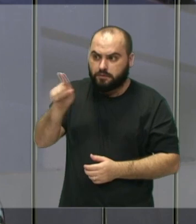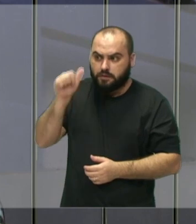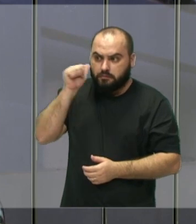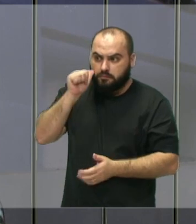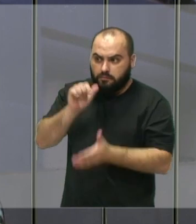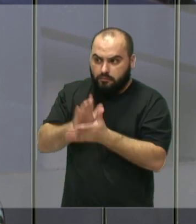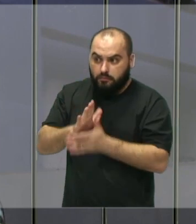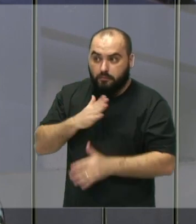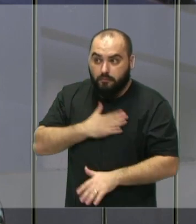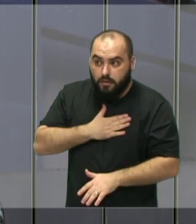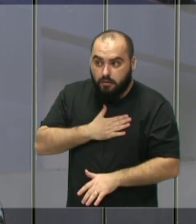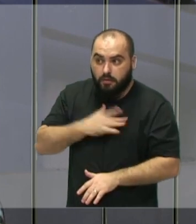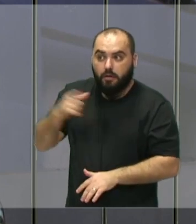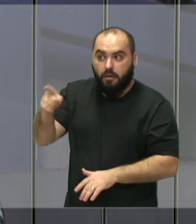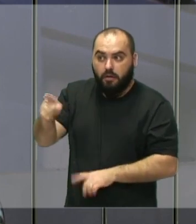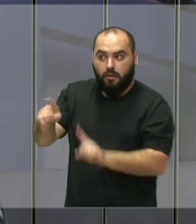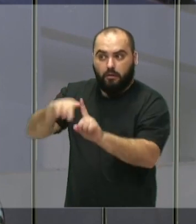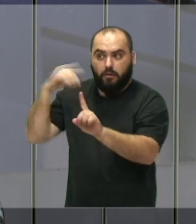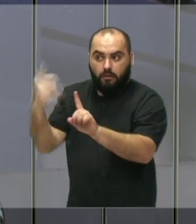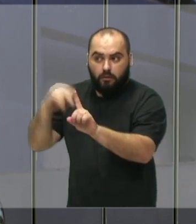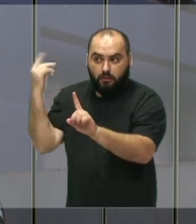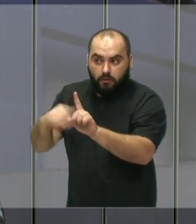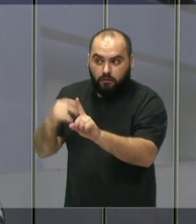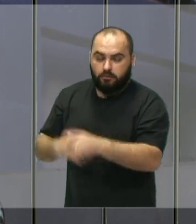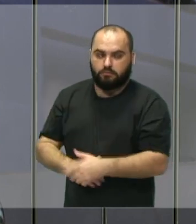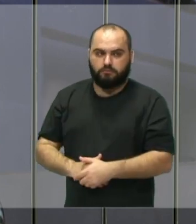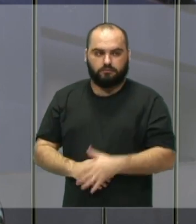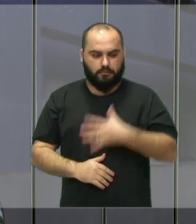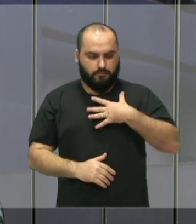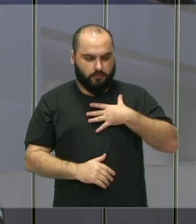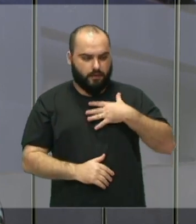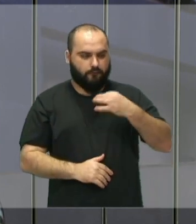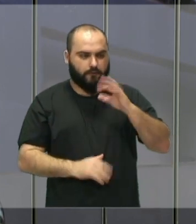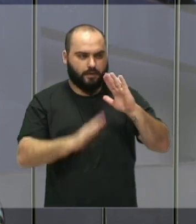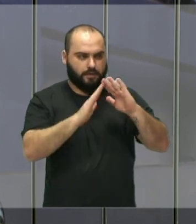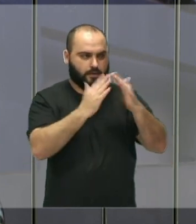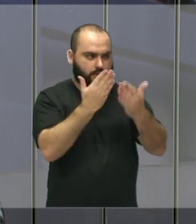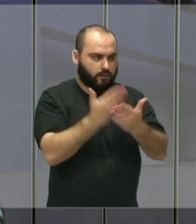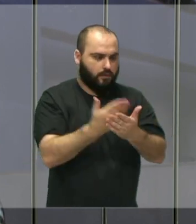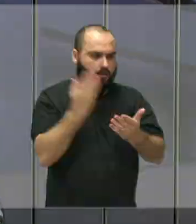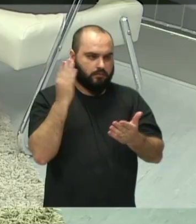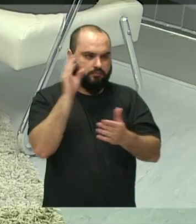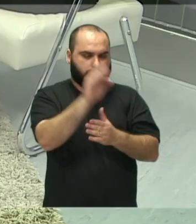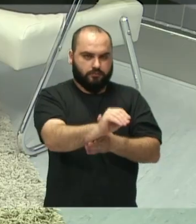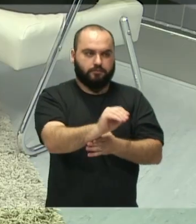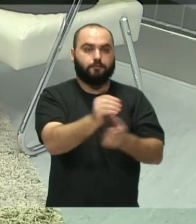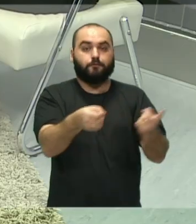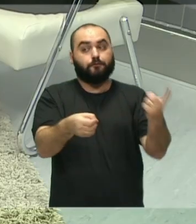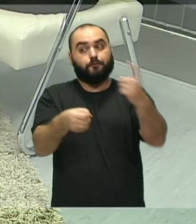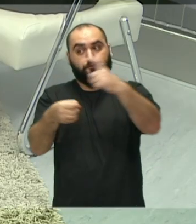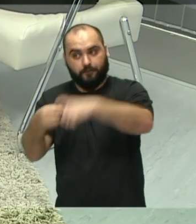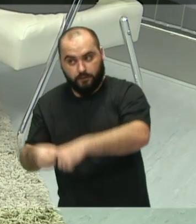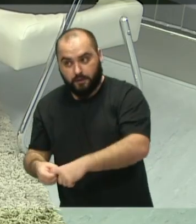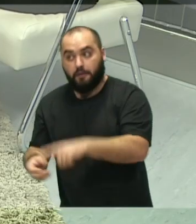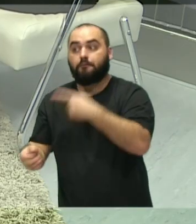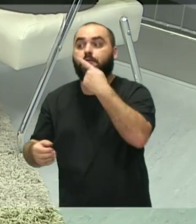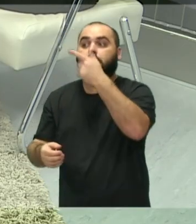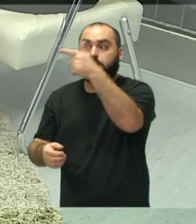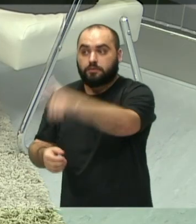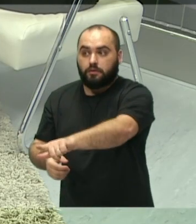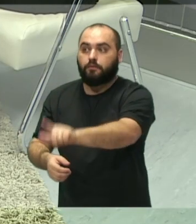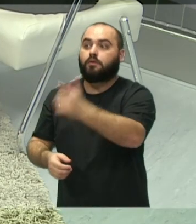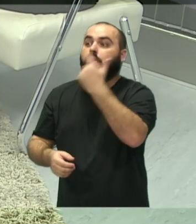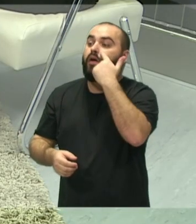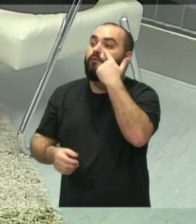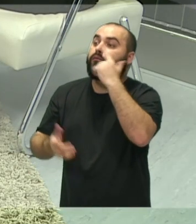uma cacetada de pau. Eu levei minha filha no colégio, voltei, isso na frente da minha filha, voltei e fui falar de novo com ele, me dá a